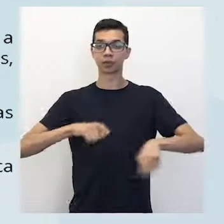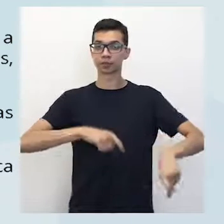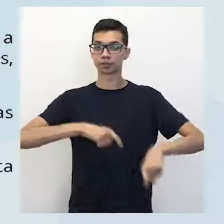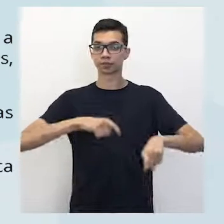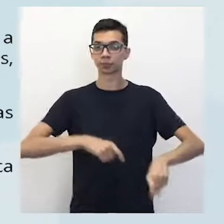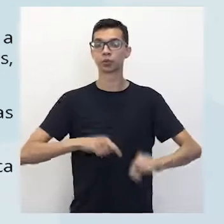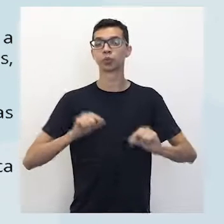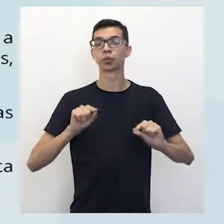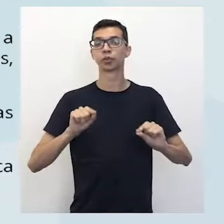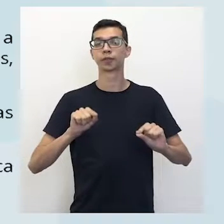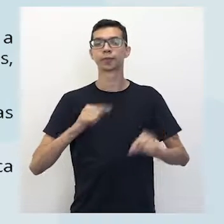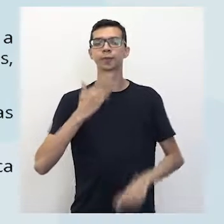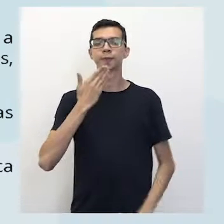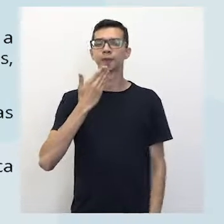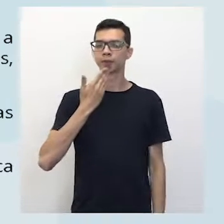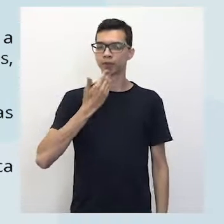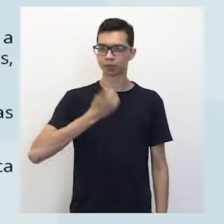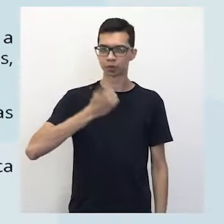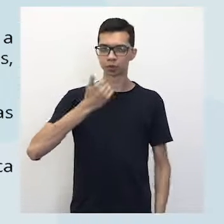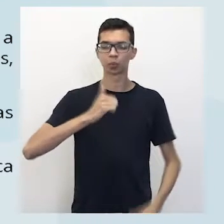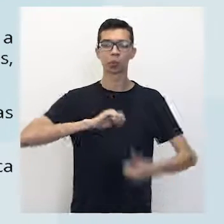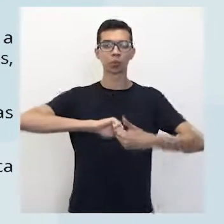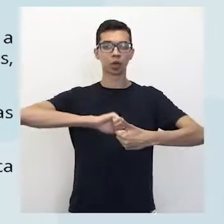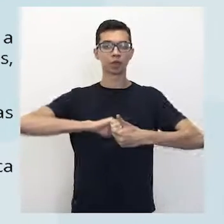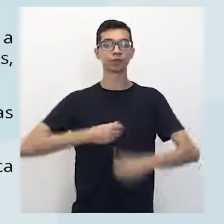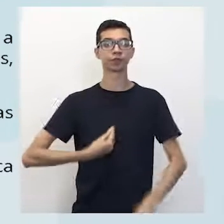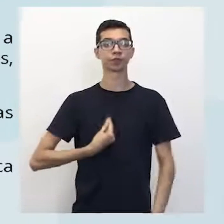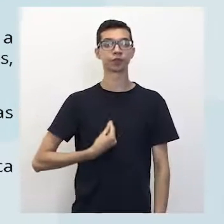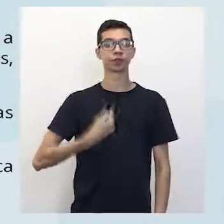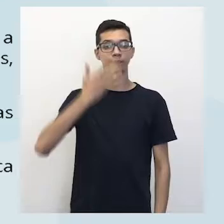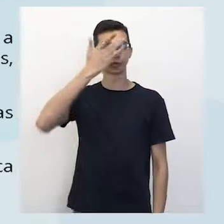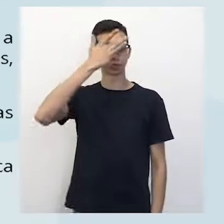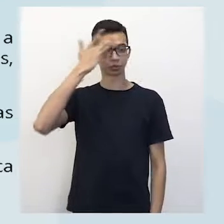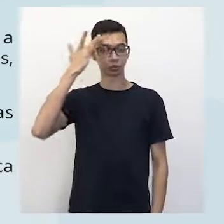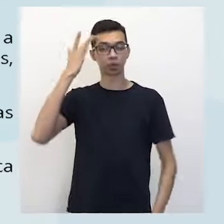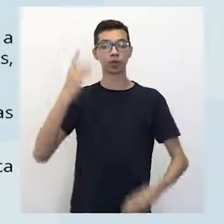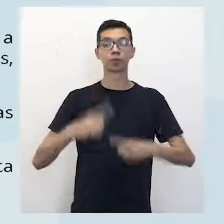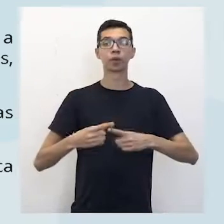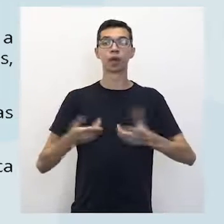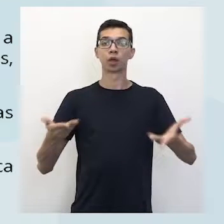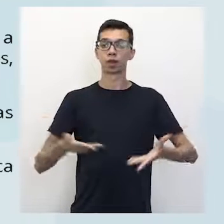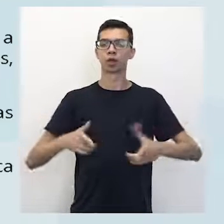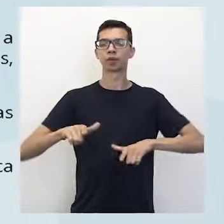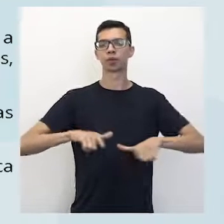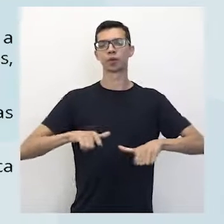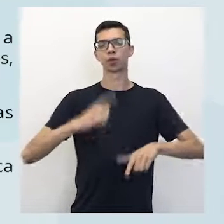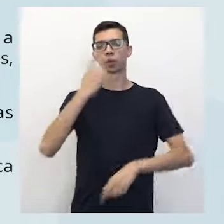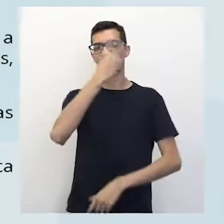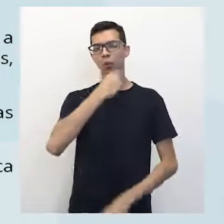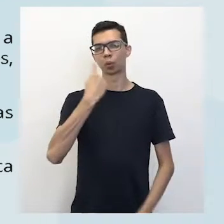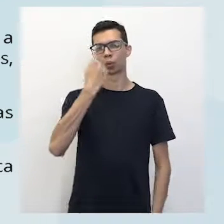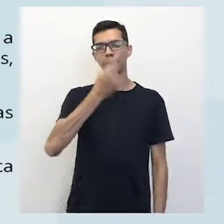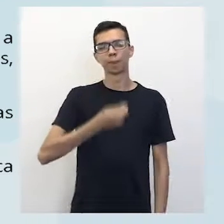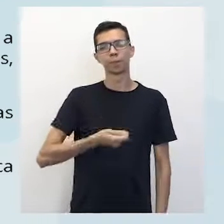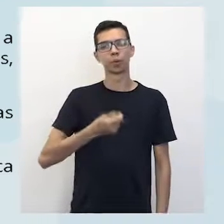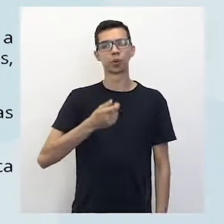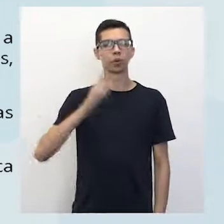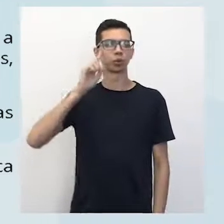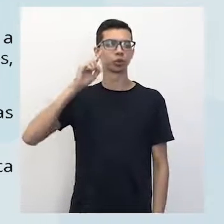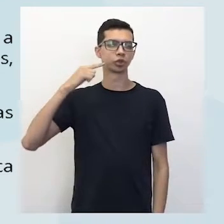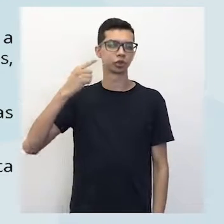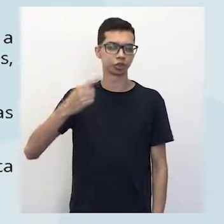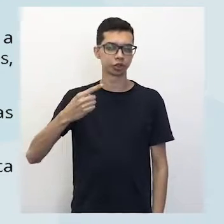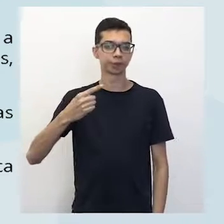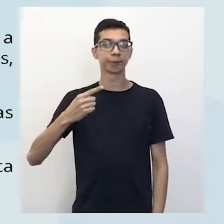inovações melhoraram a qualidade de vida da população, que agora trabalha menos horas por dia. Com o